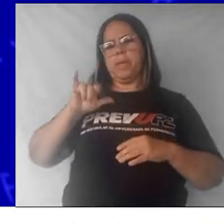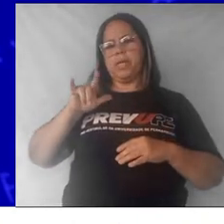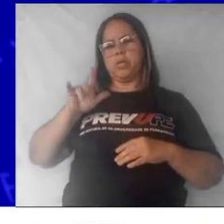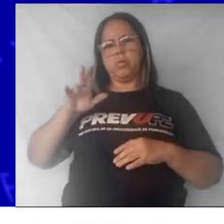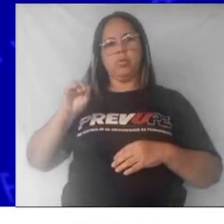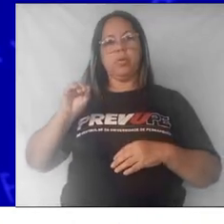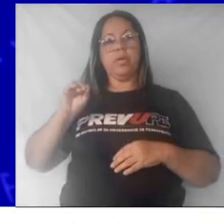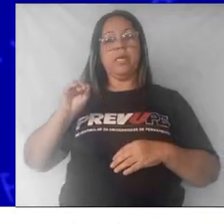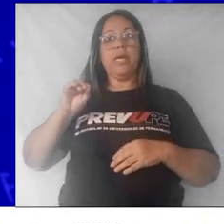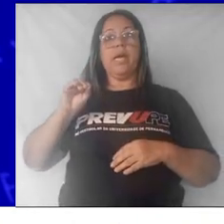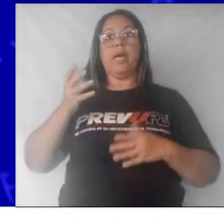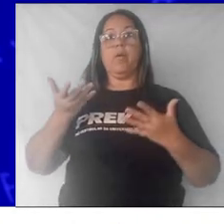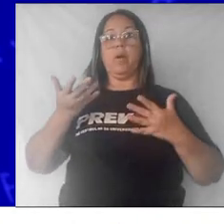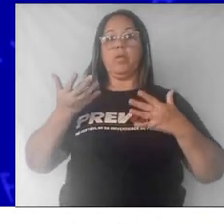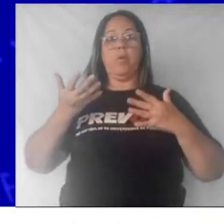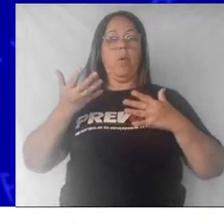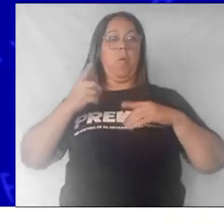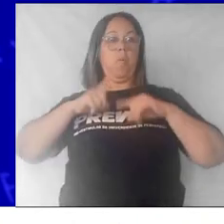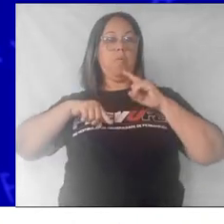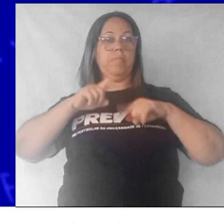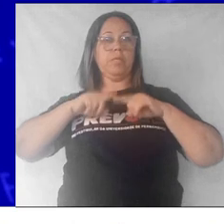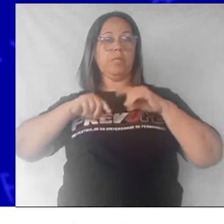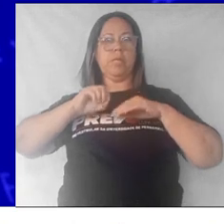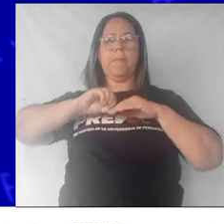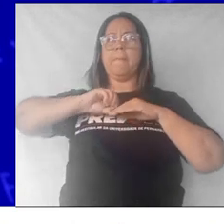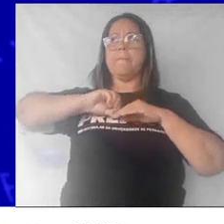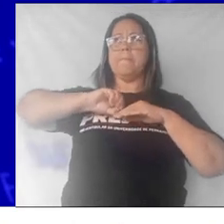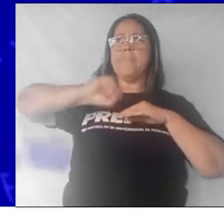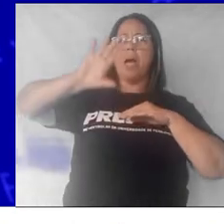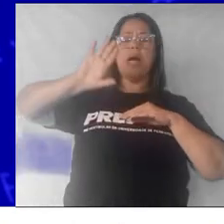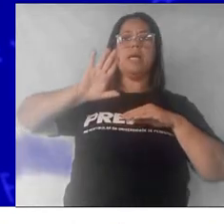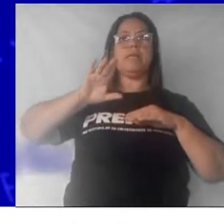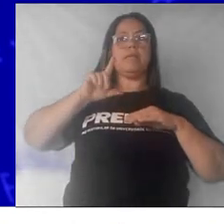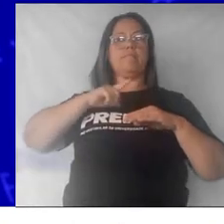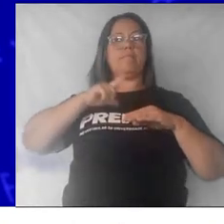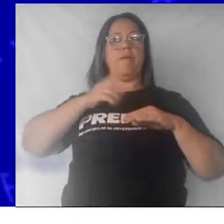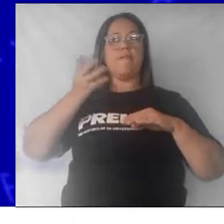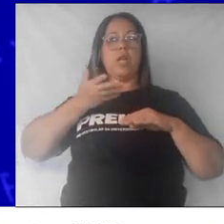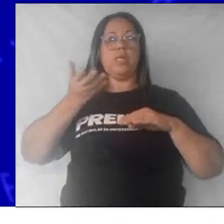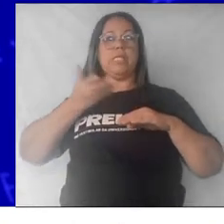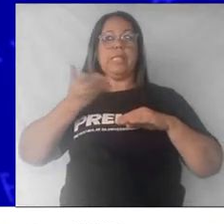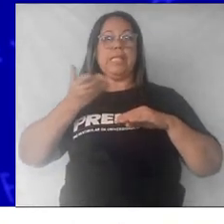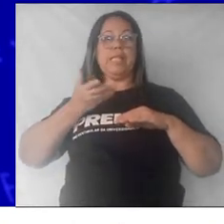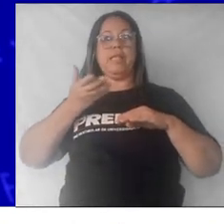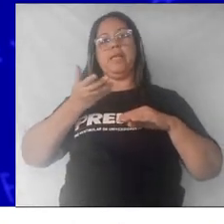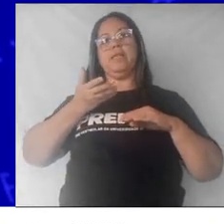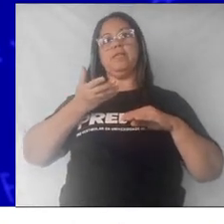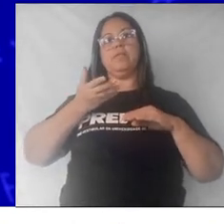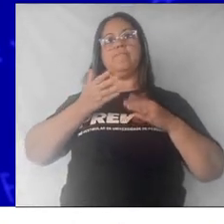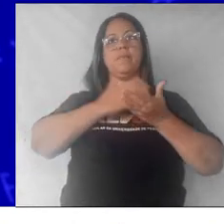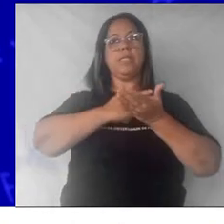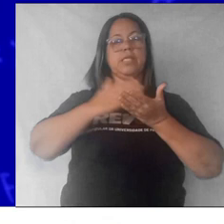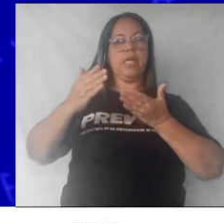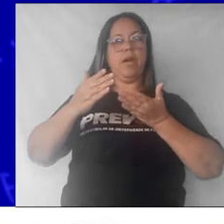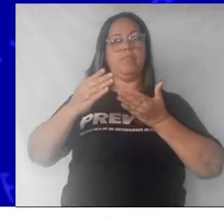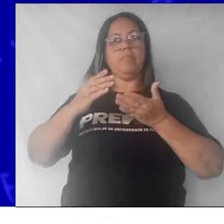com uma velocidade inicial que tem uma componente, né, vertical e uma componente horizontal, ou seja,